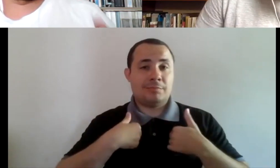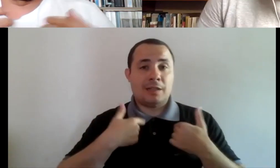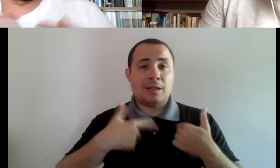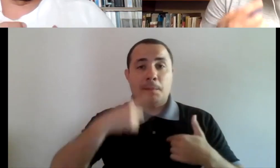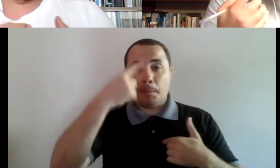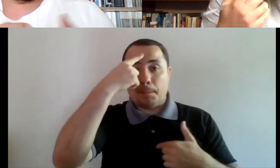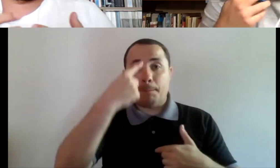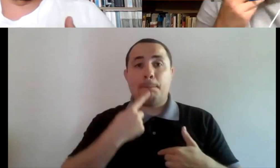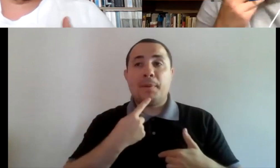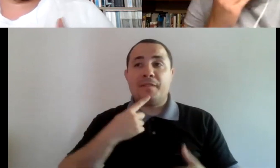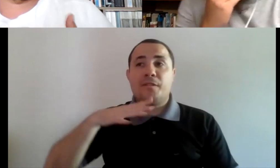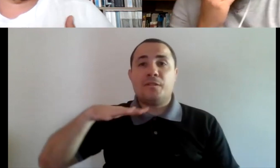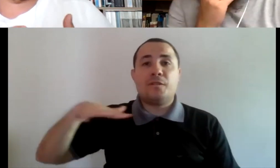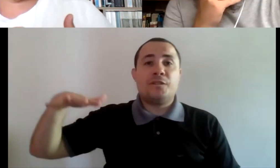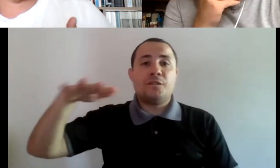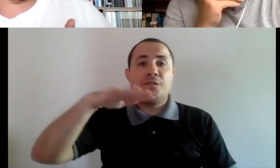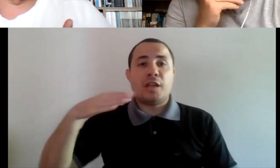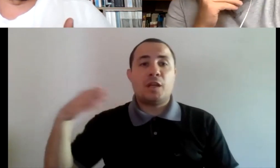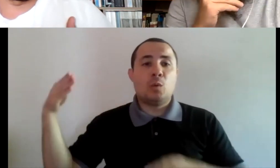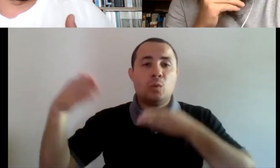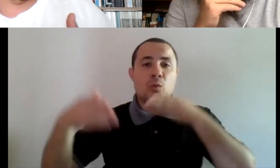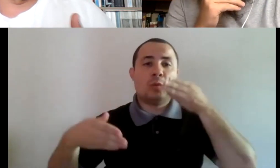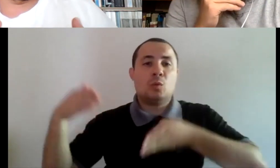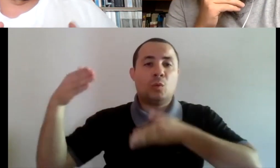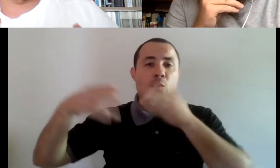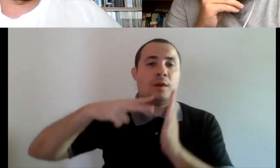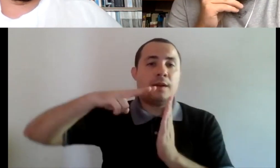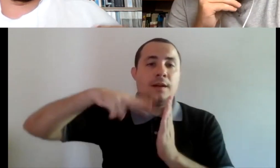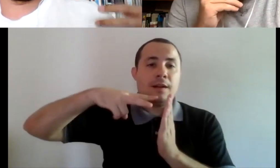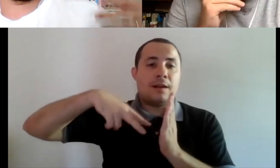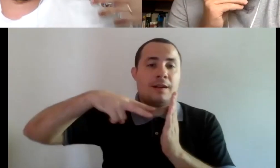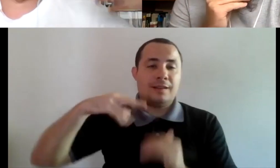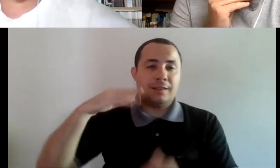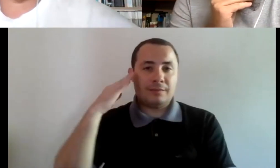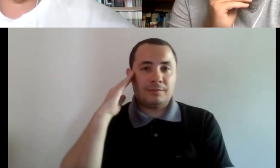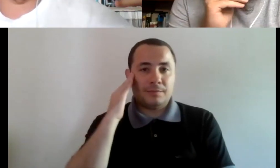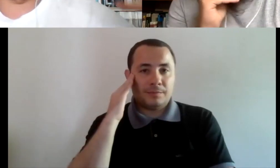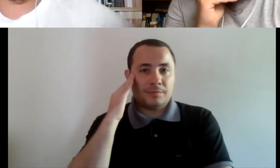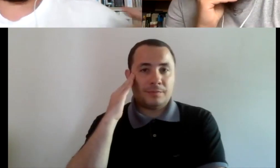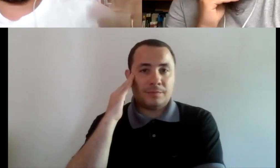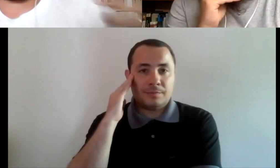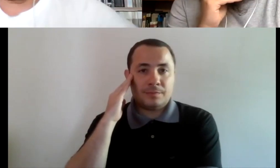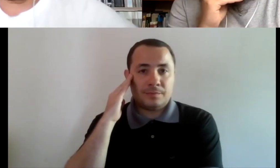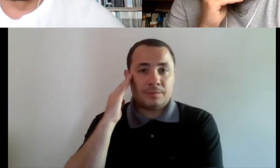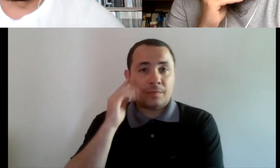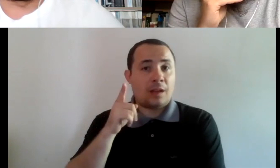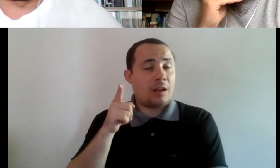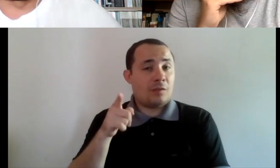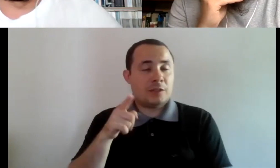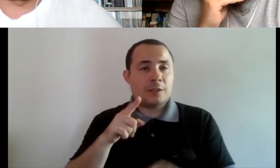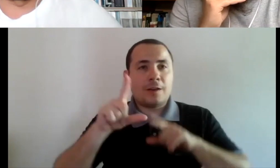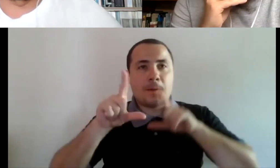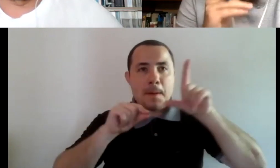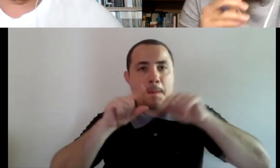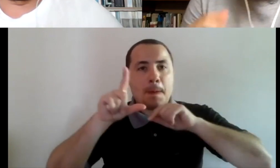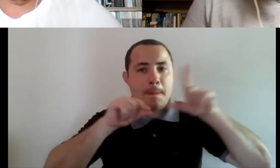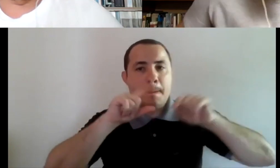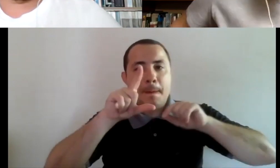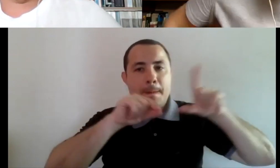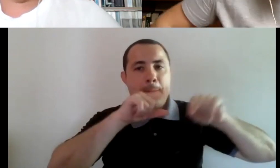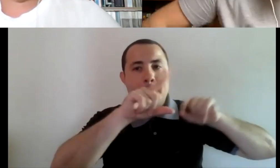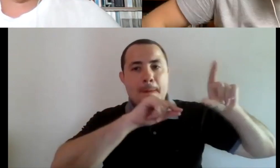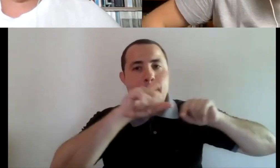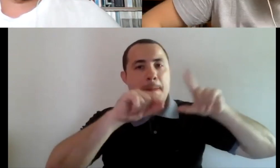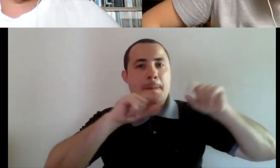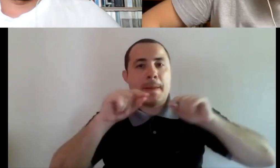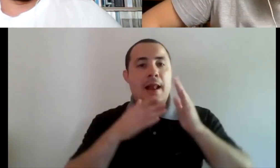né? Pensando na biblioteca como espaço de formação, né? Você vai marcar muito do perfil do leitor, dependendo do